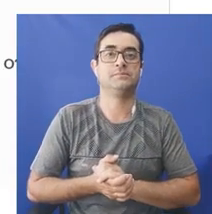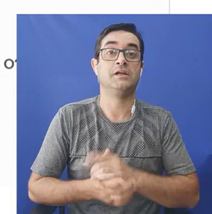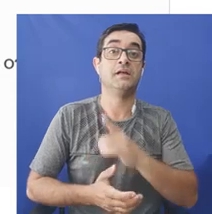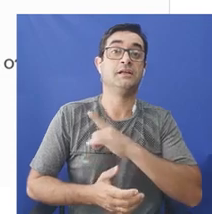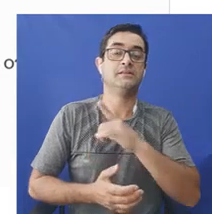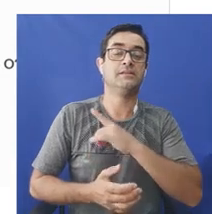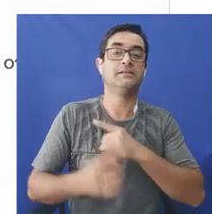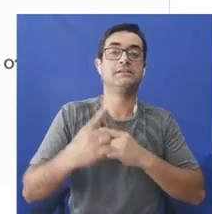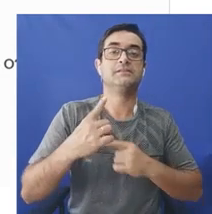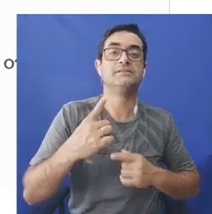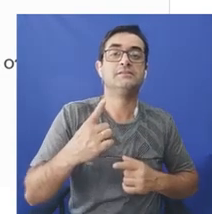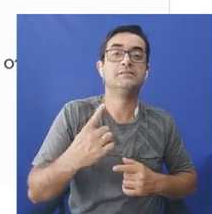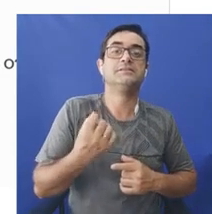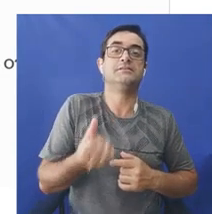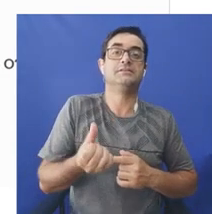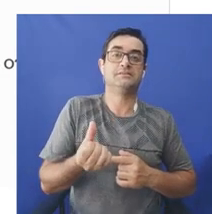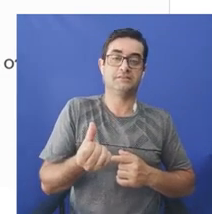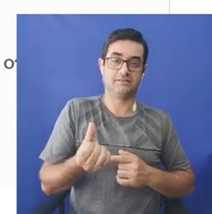eu tenho em